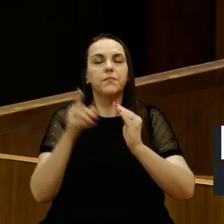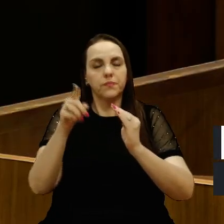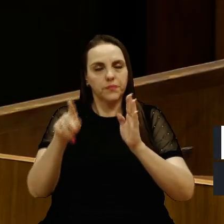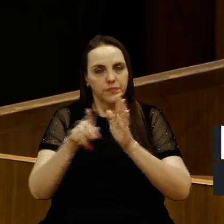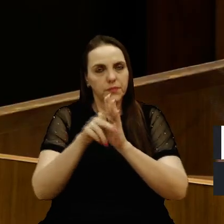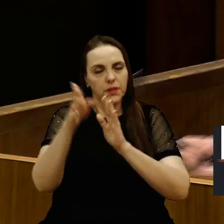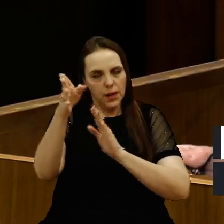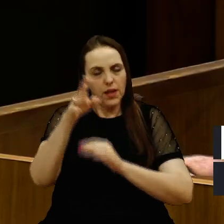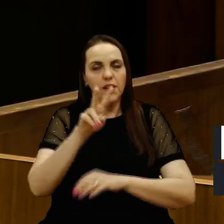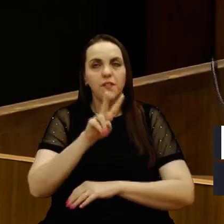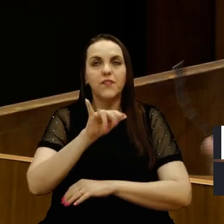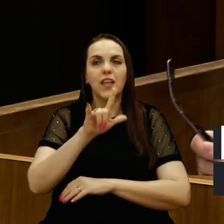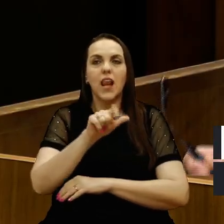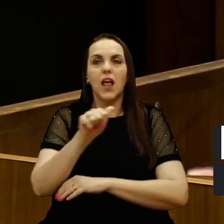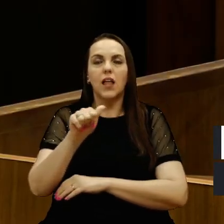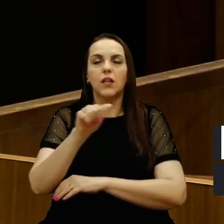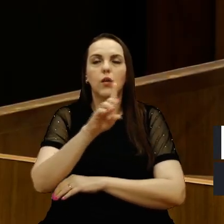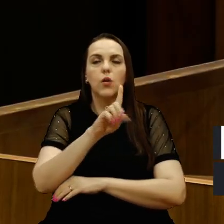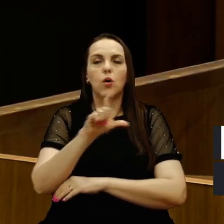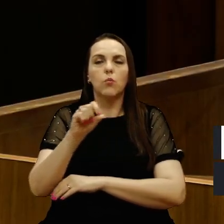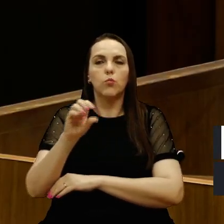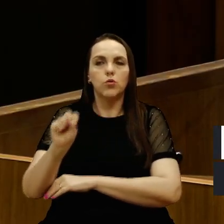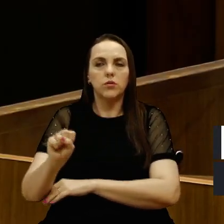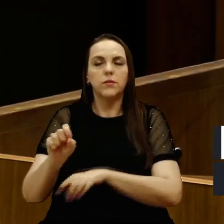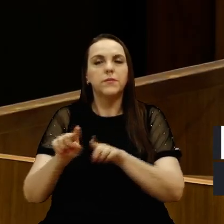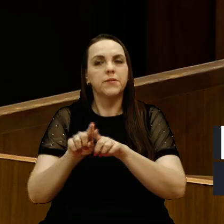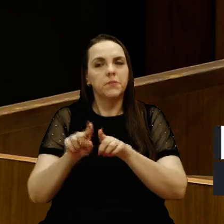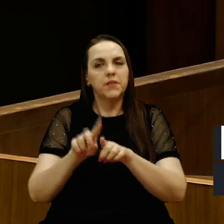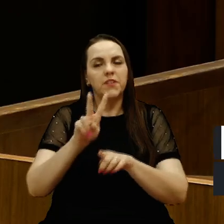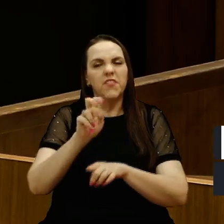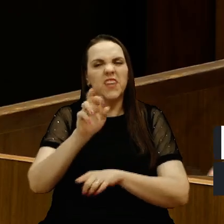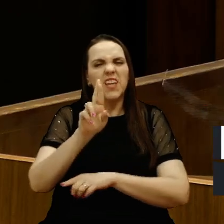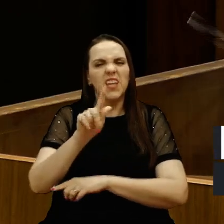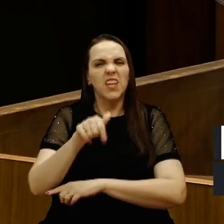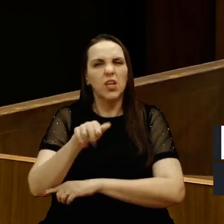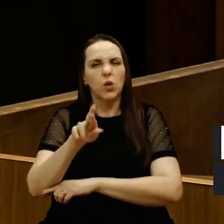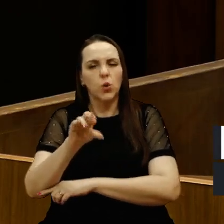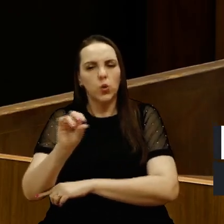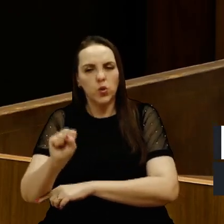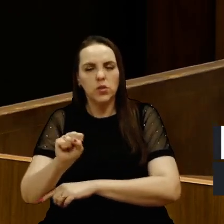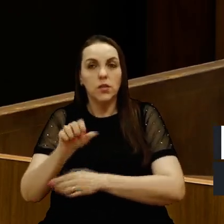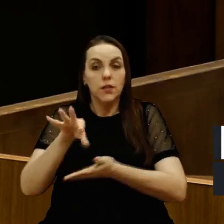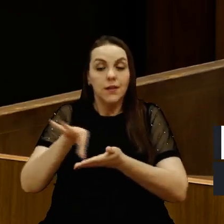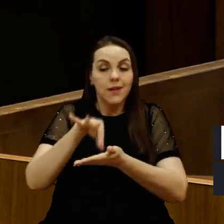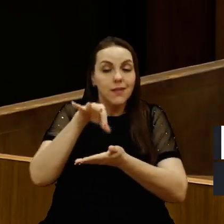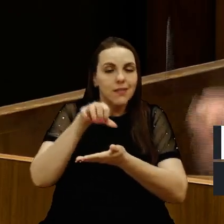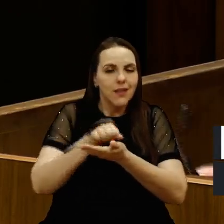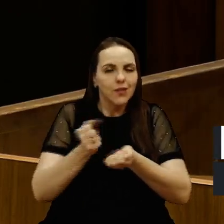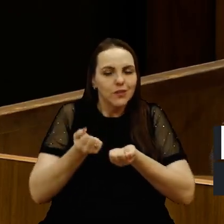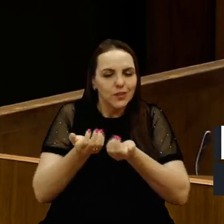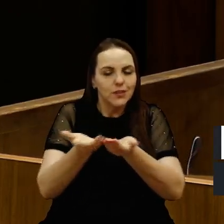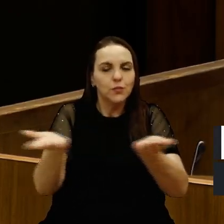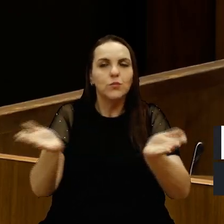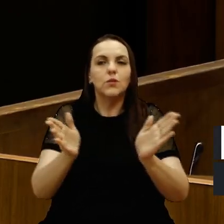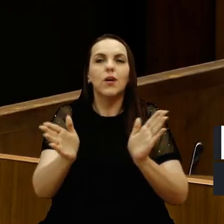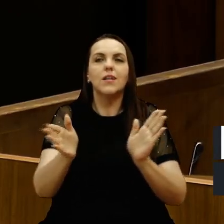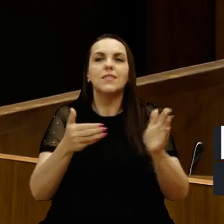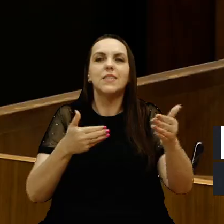Lobos, Vergueiros, aquela região, fazendo também o cadastro para a distribuição de caixas